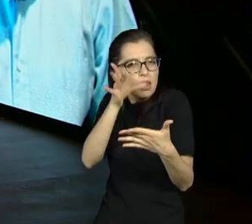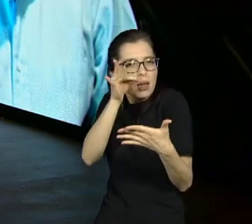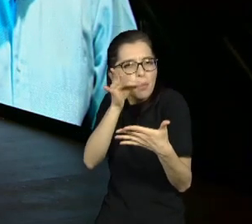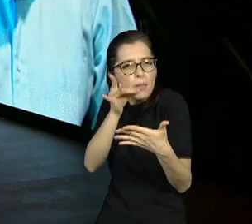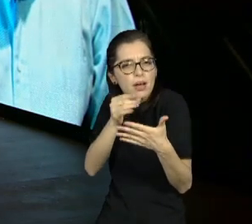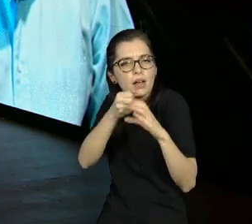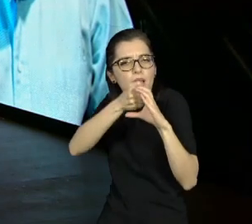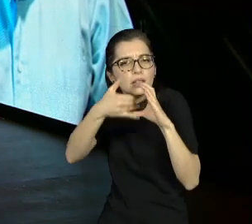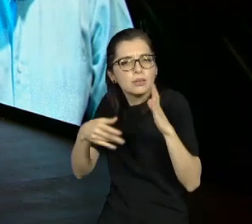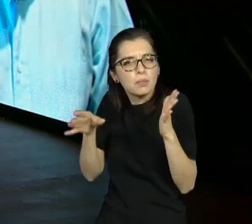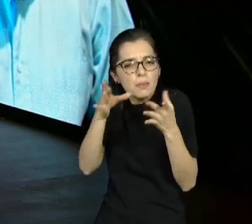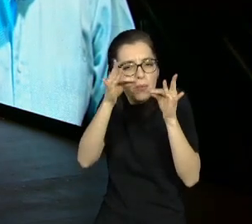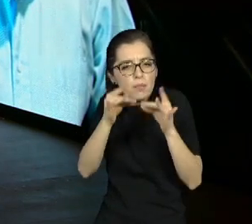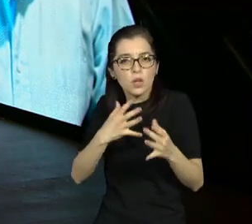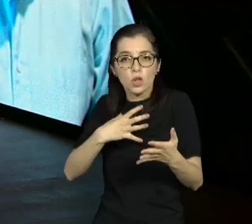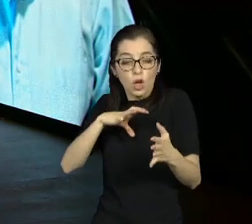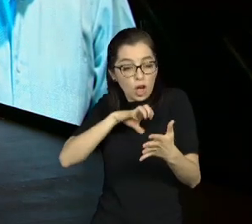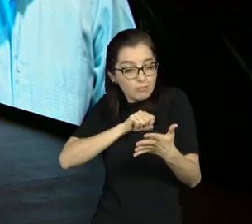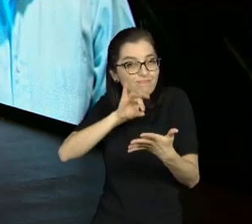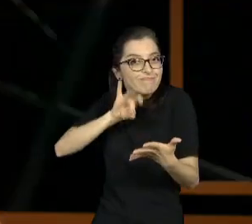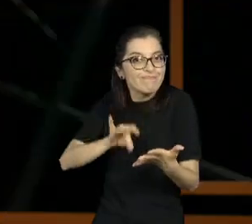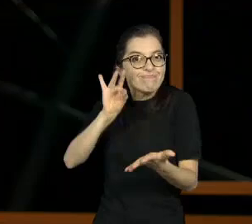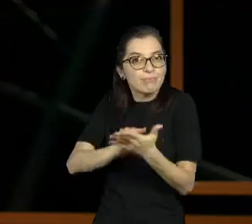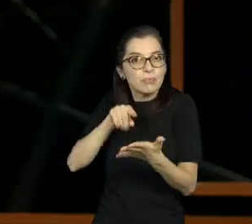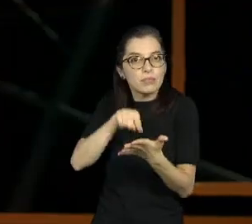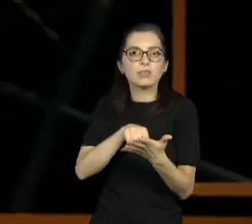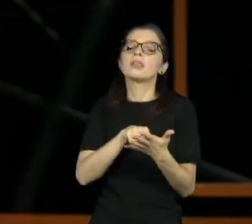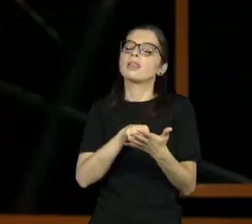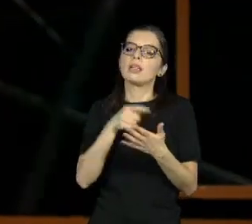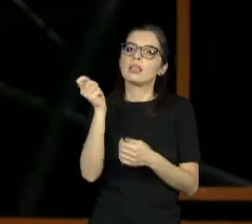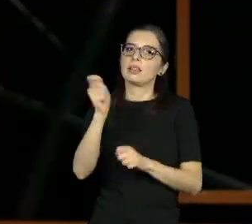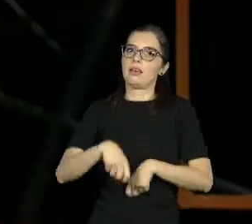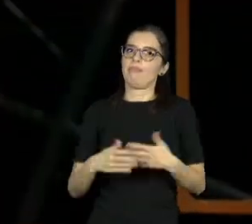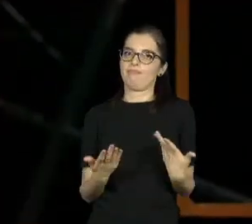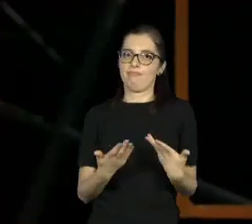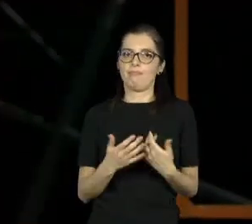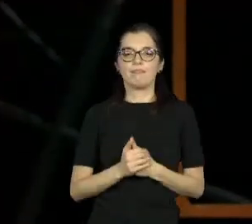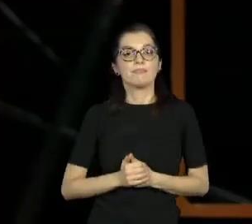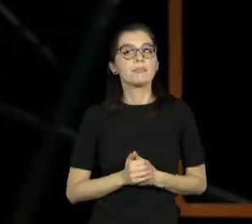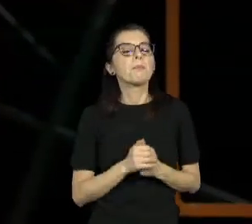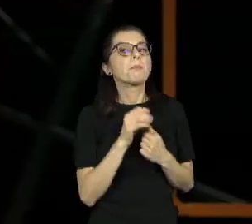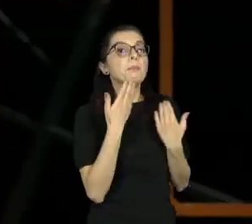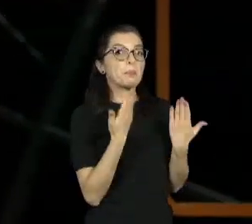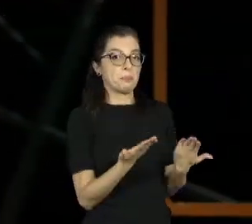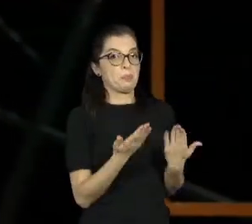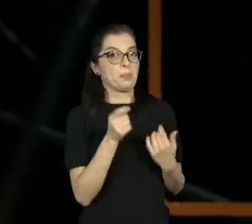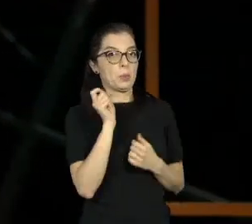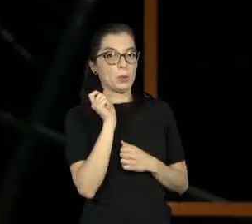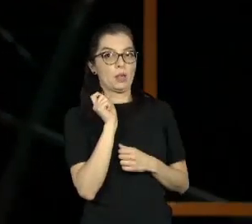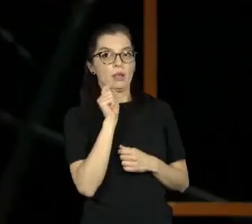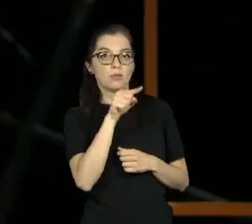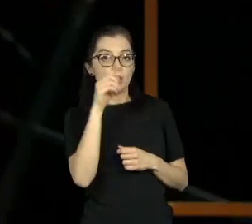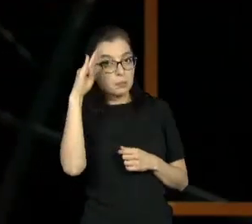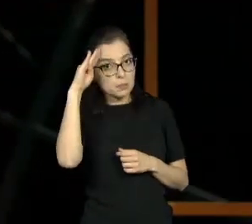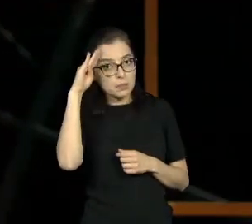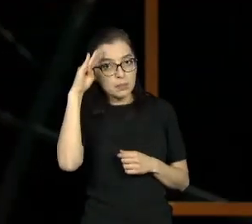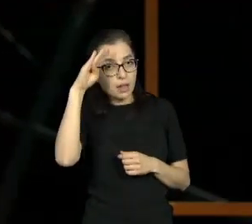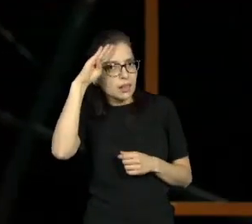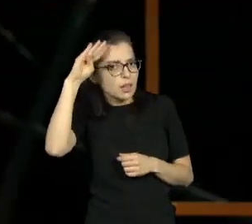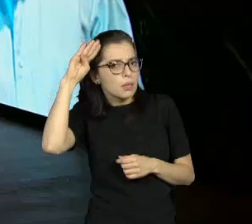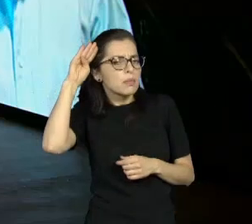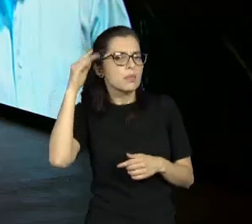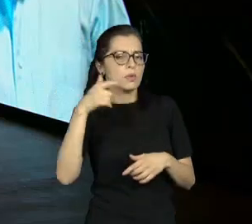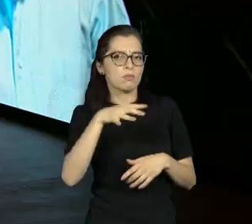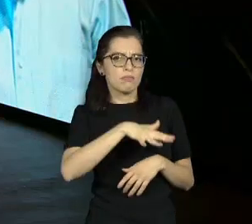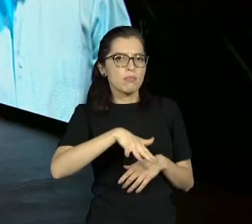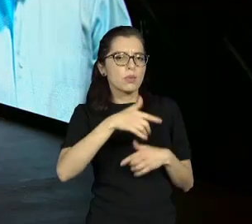caminho andado. Pronto. Maurício, você é um acadêmico. Como é que você recebeu a